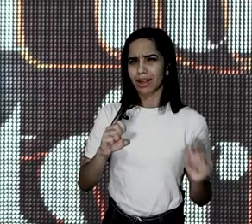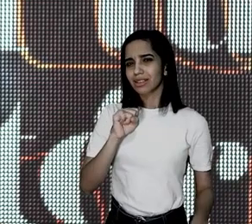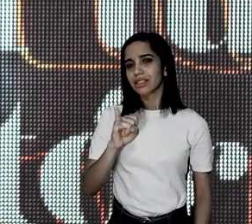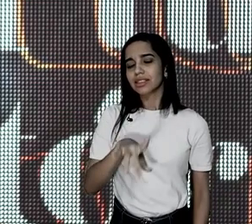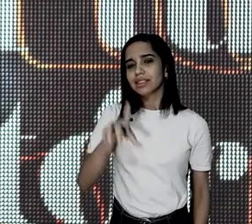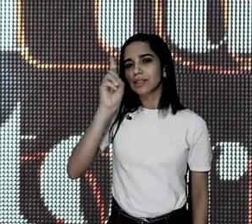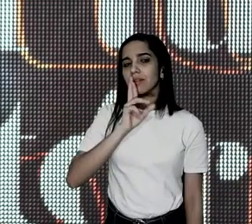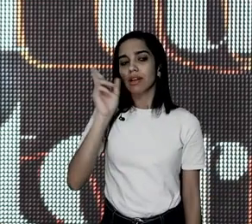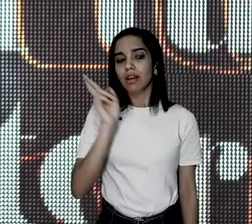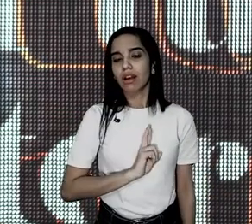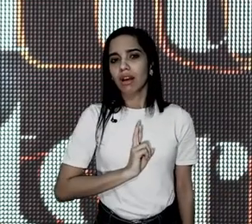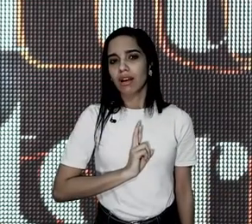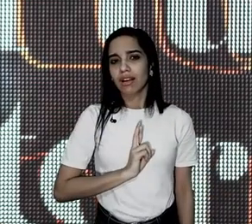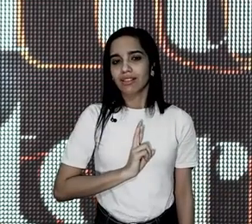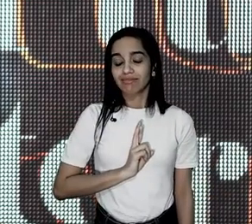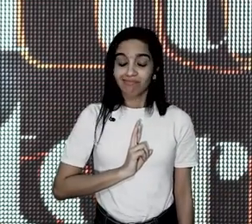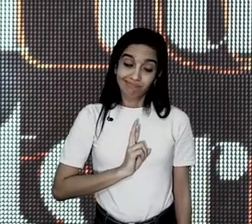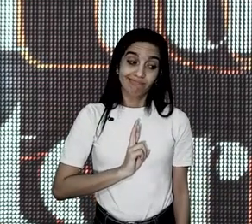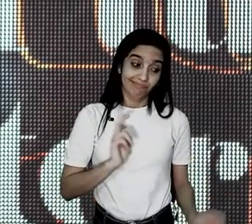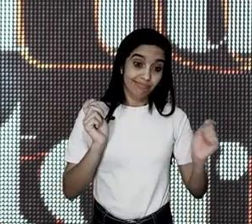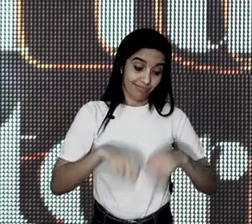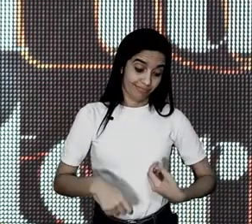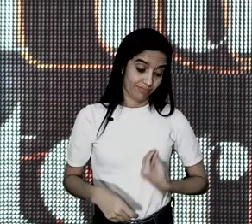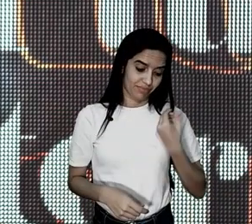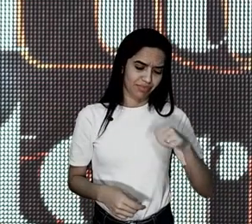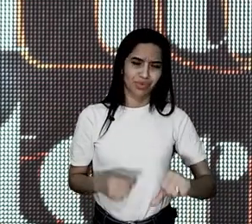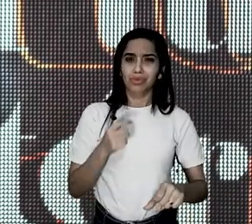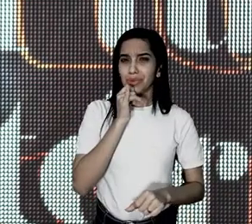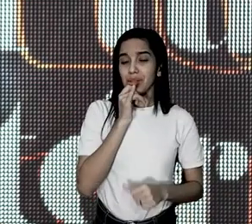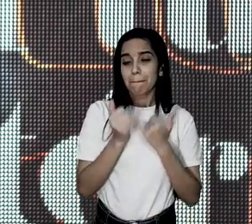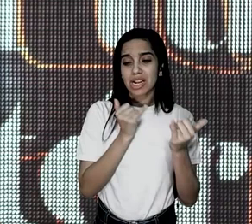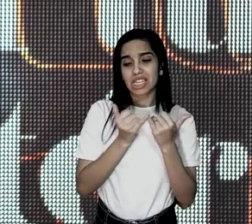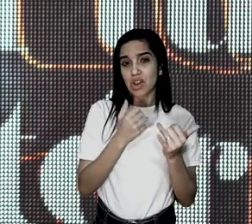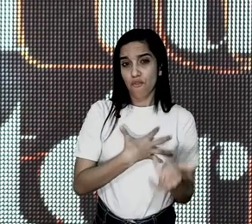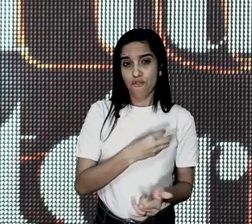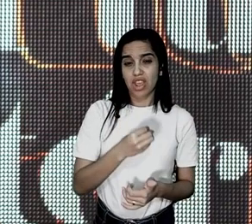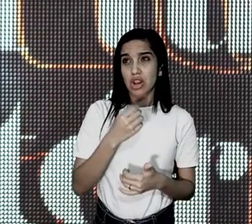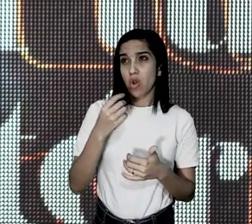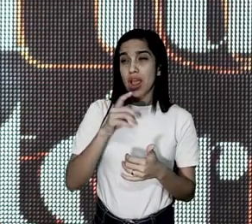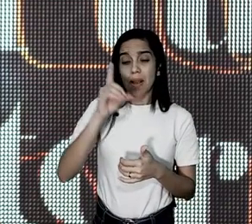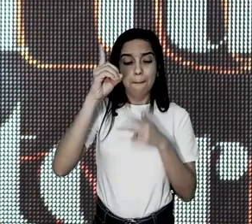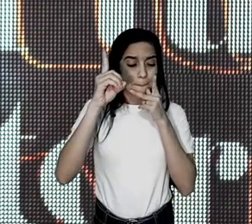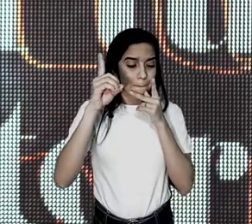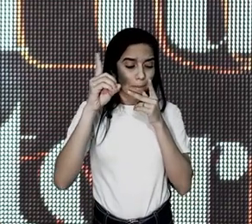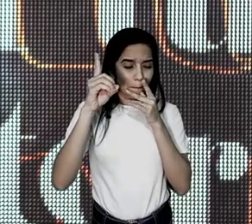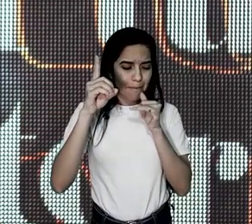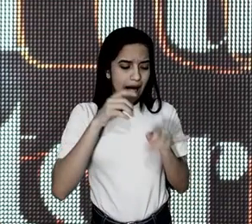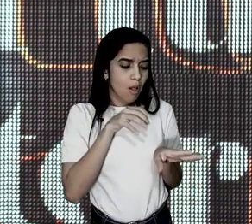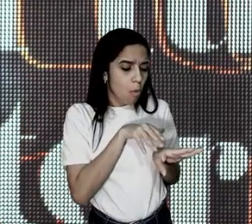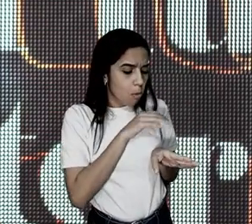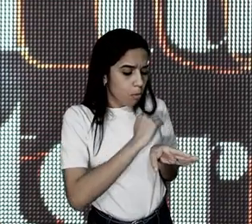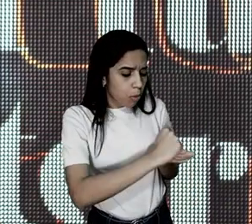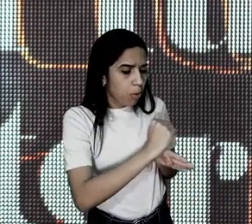nós estivéssemos ali como filhos mimados, né? Pai, eu quero isso, eu quero aquilo. E Deus às vezes diz: